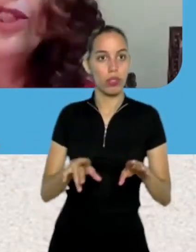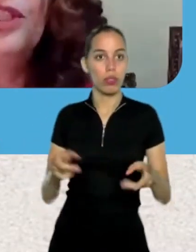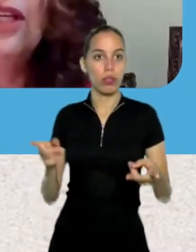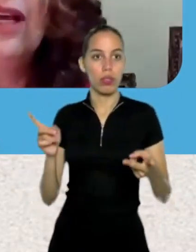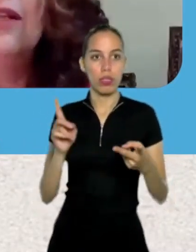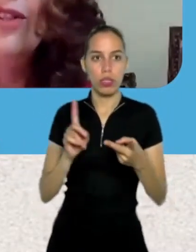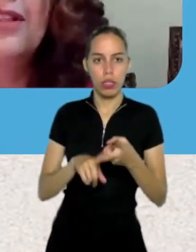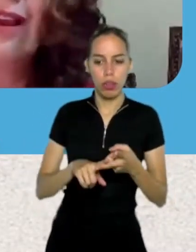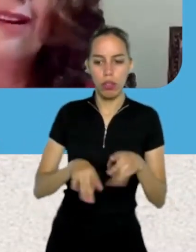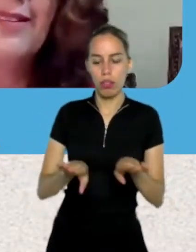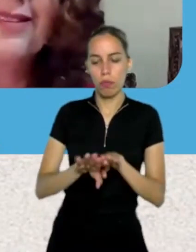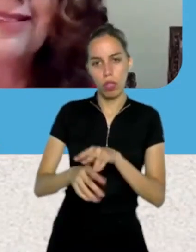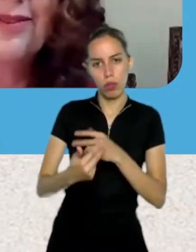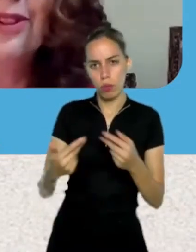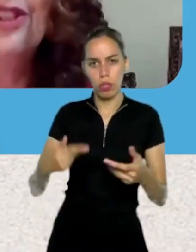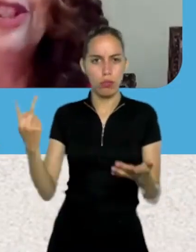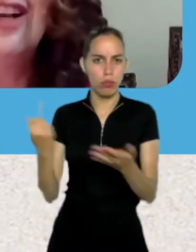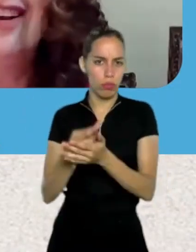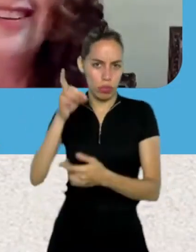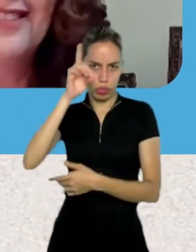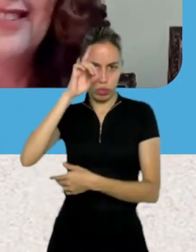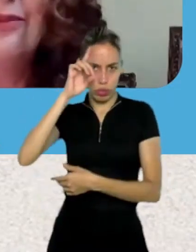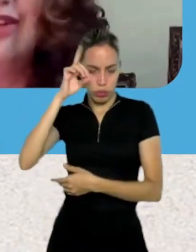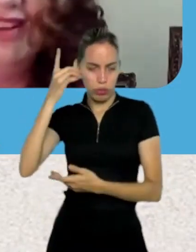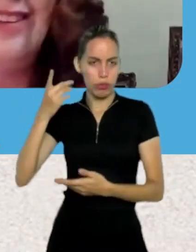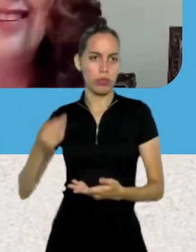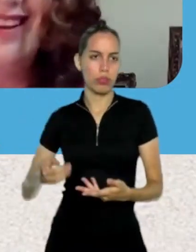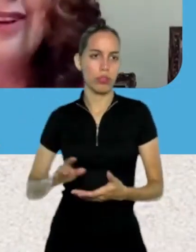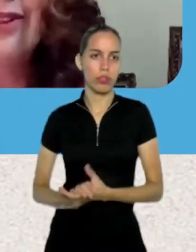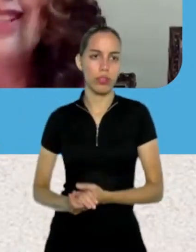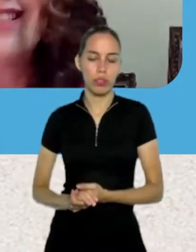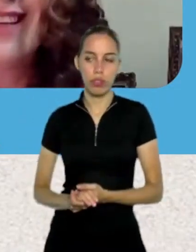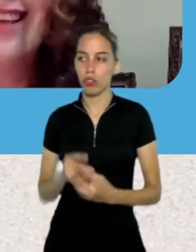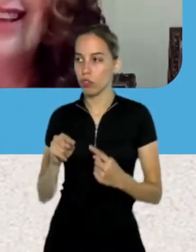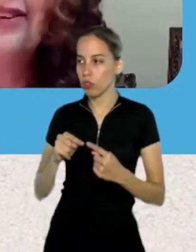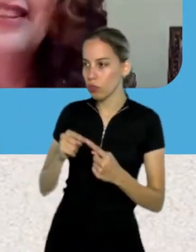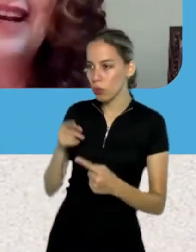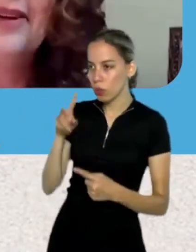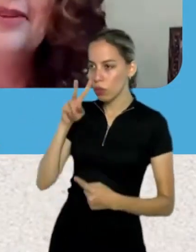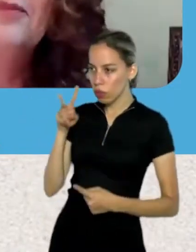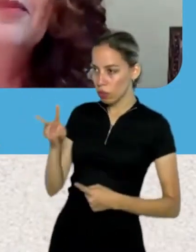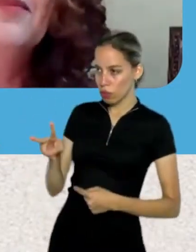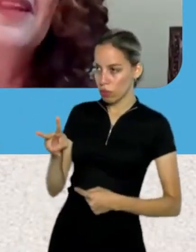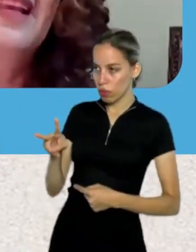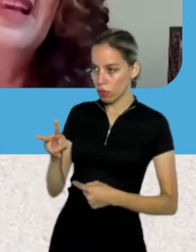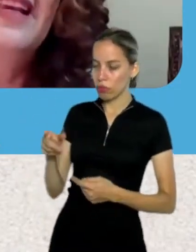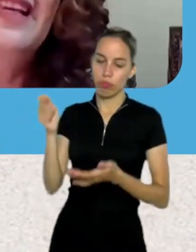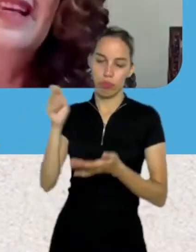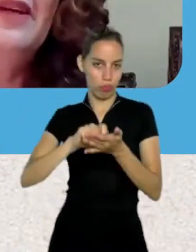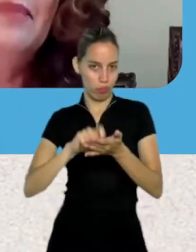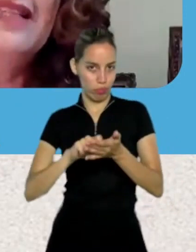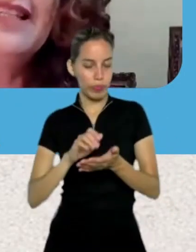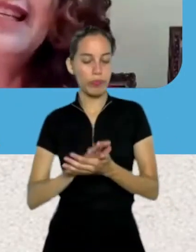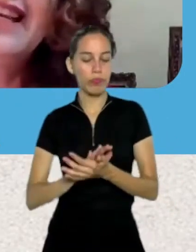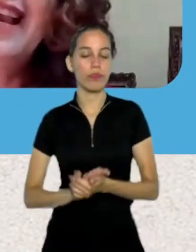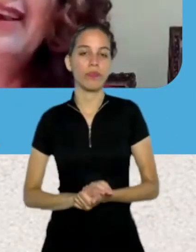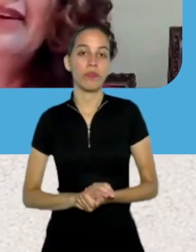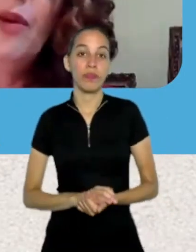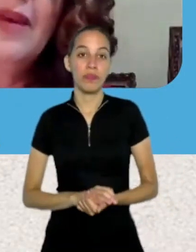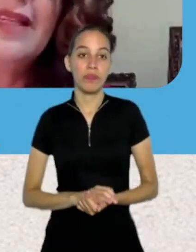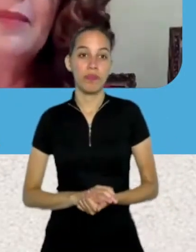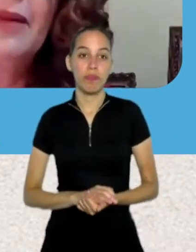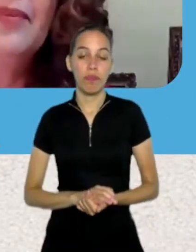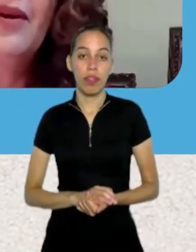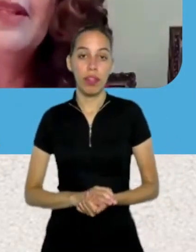coisas cotidianas, de cenas cotidianas que eu via, né, acontecendo e tal. Mas, assim,